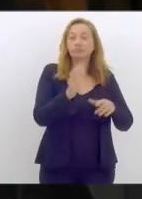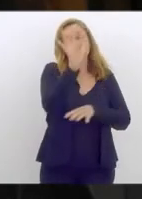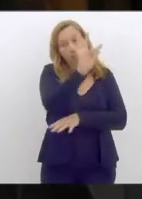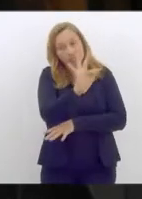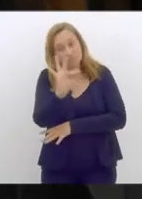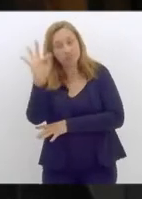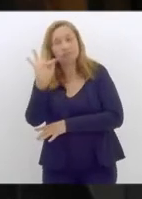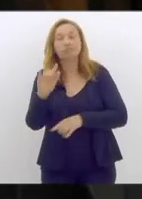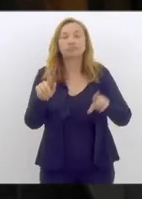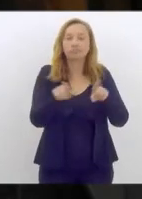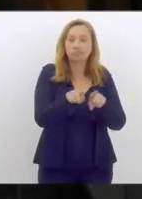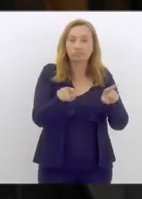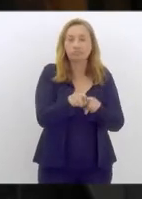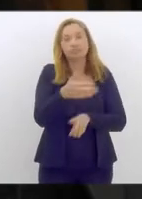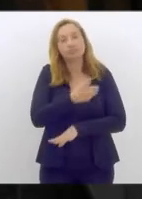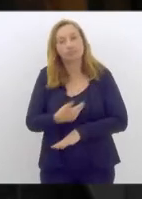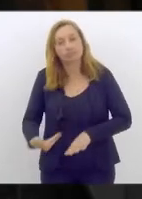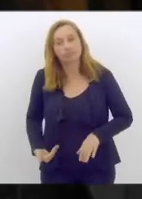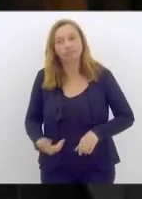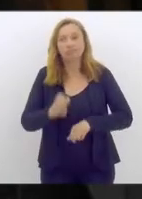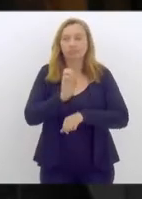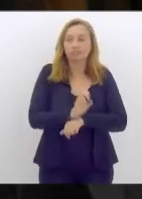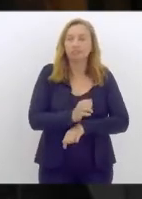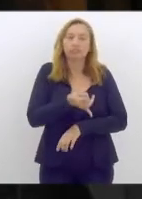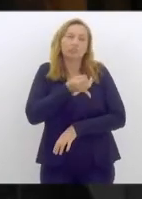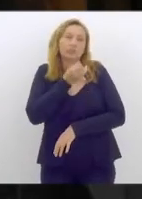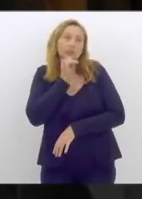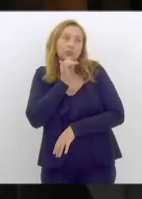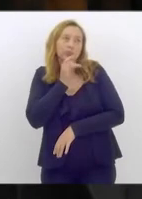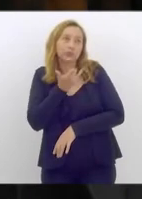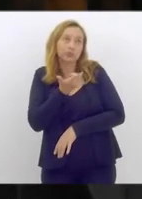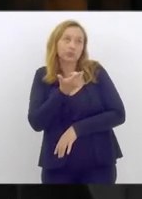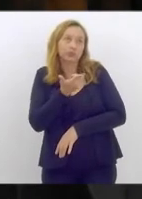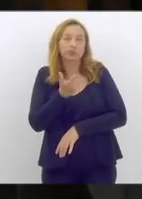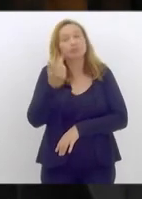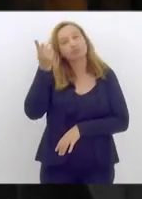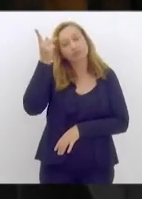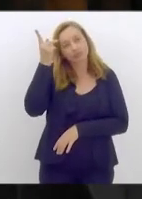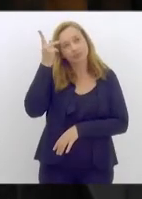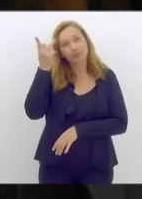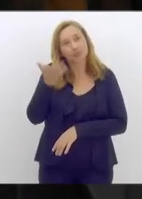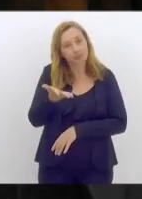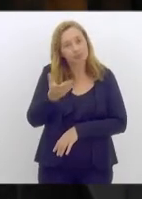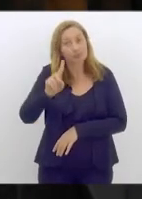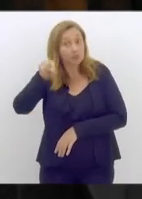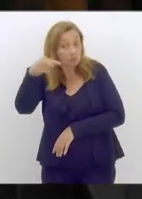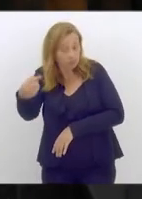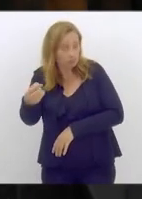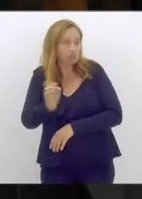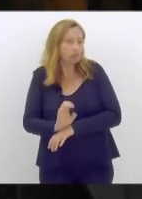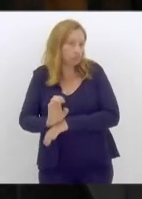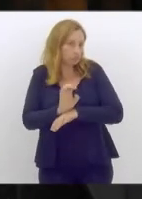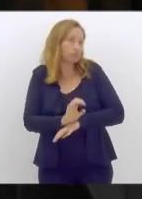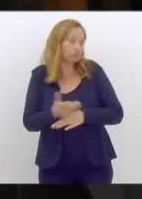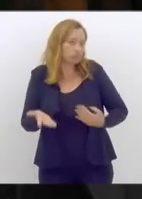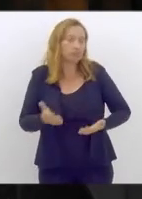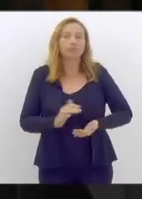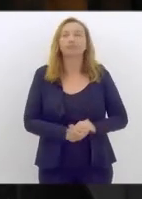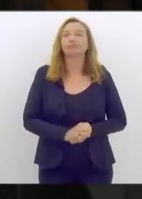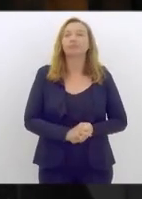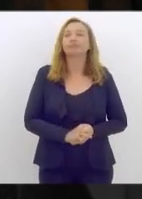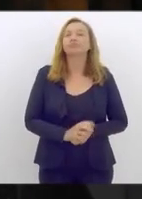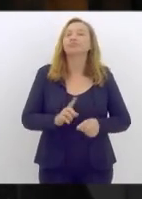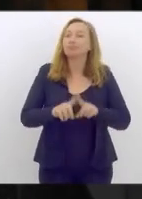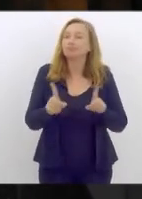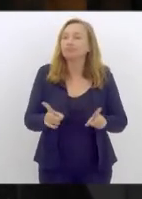de governador do Estado como por exemplo em São Paulo entre outros mas